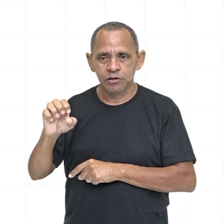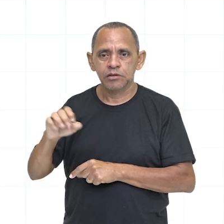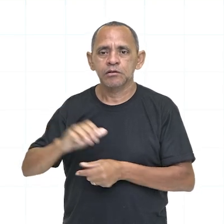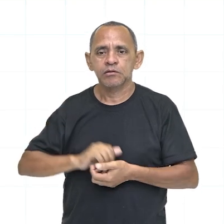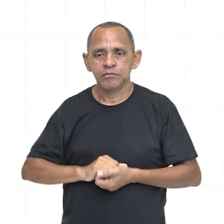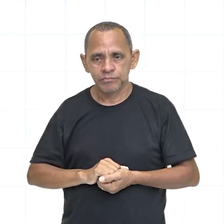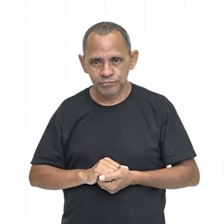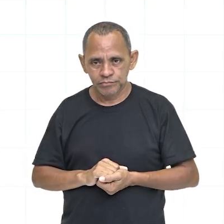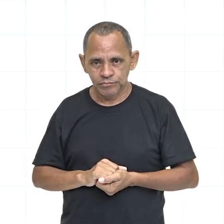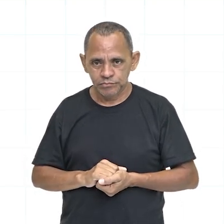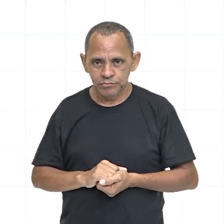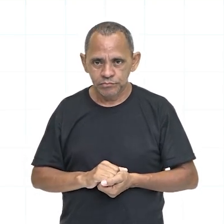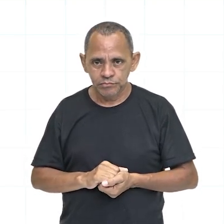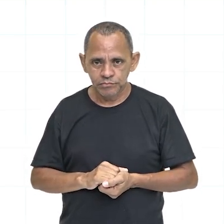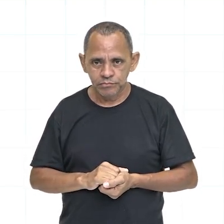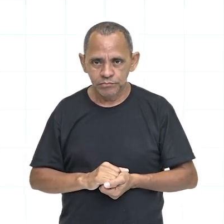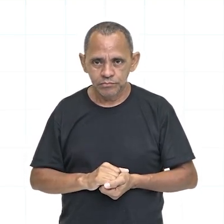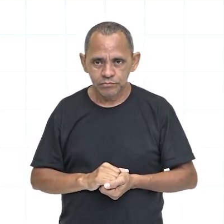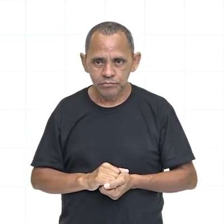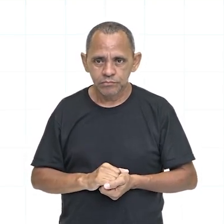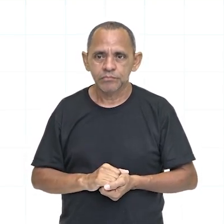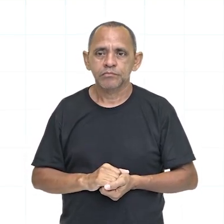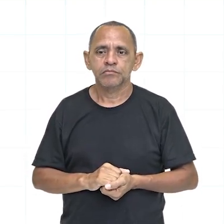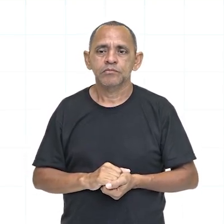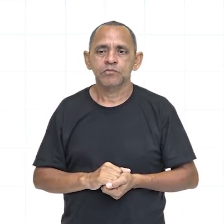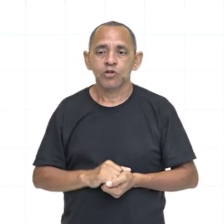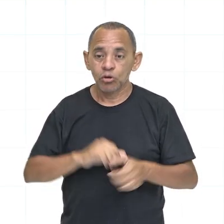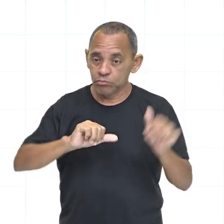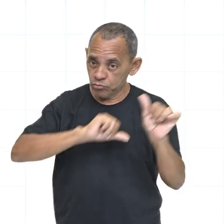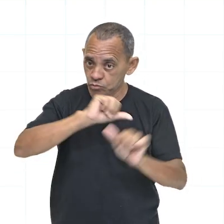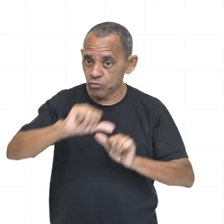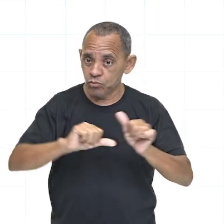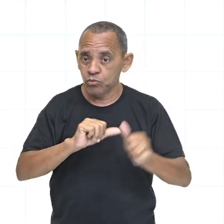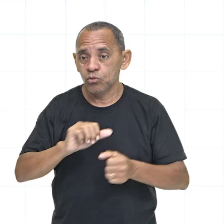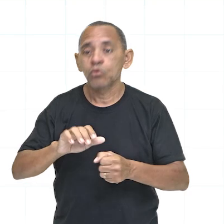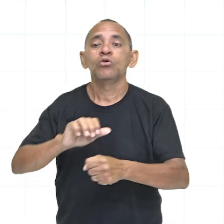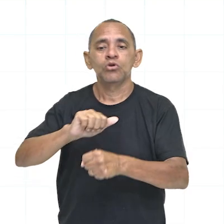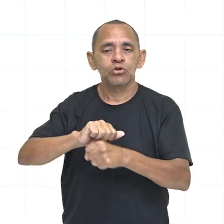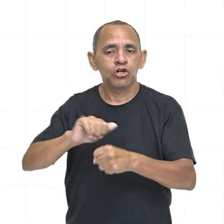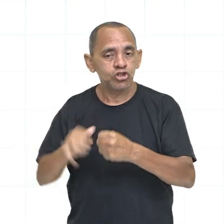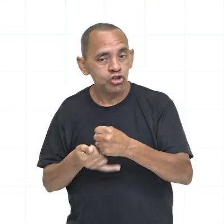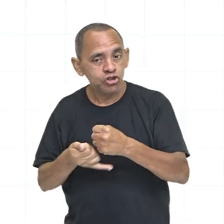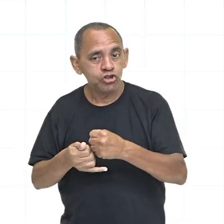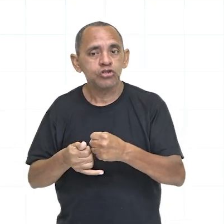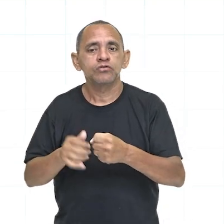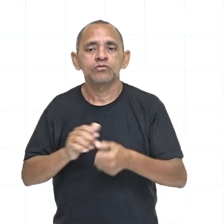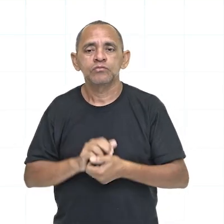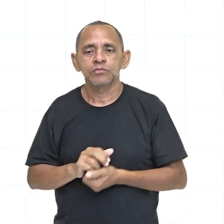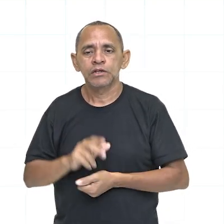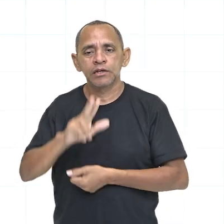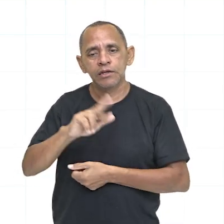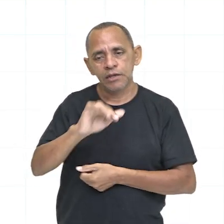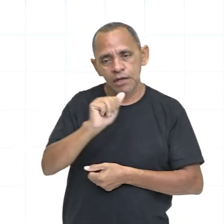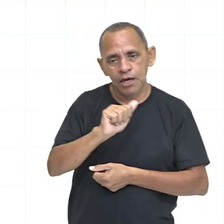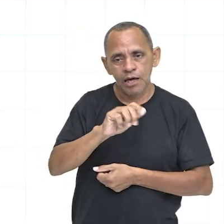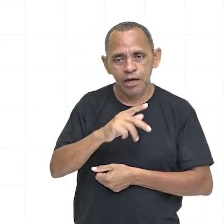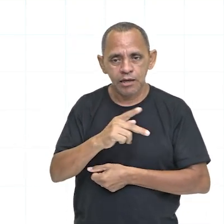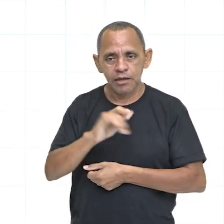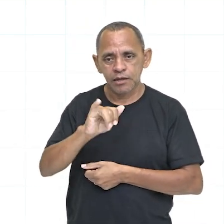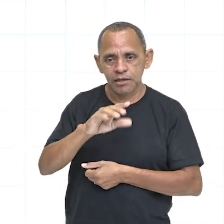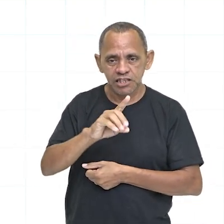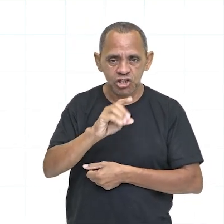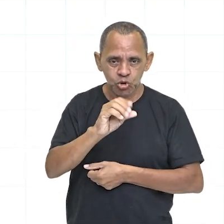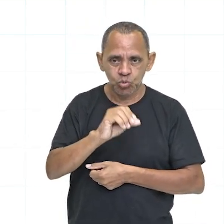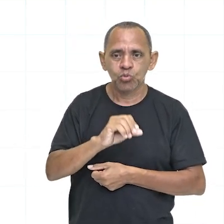rápido. Quando eu acrescento ly, eu transformo esse adjetivo quick, que é rápido, em um advérbio.